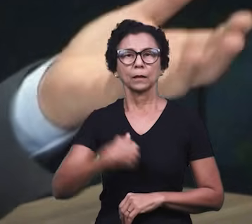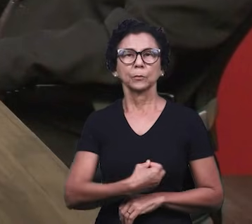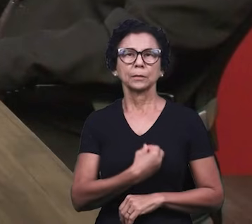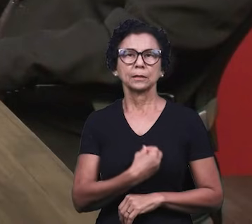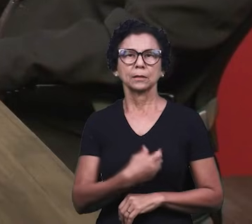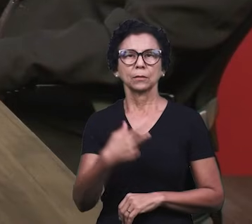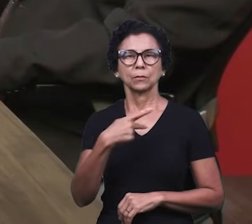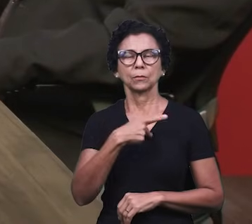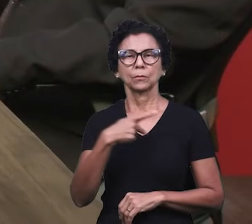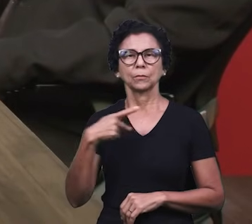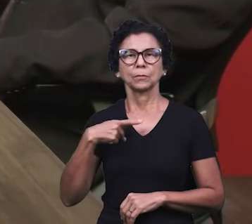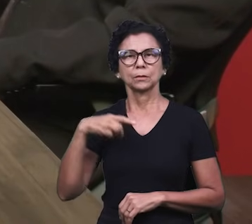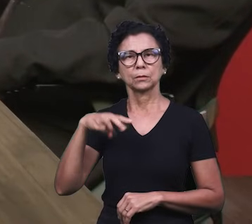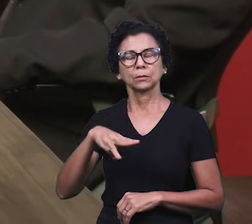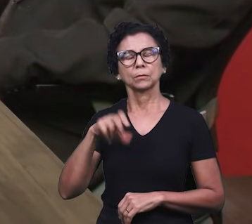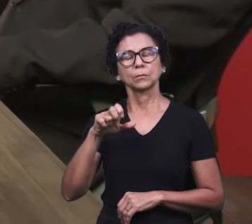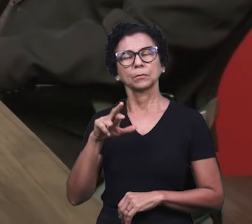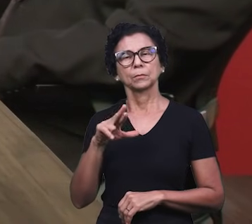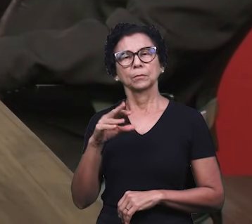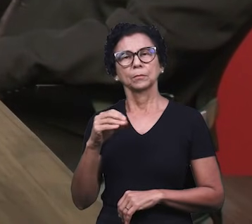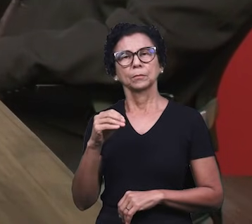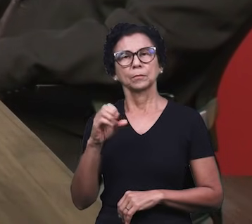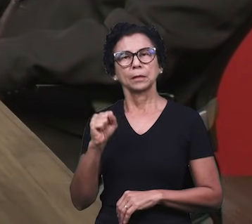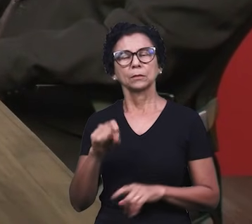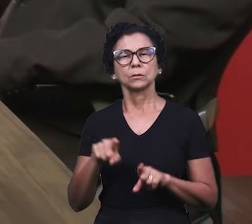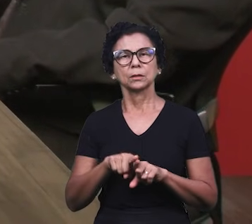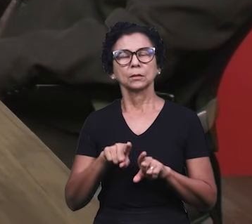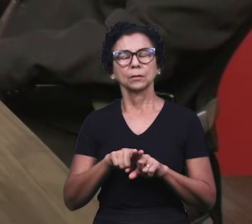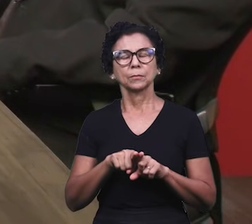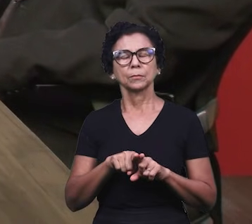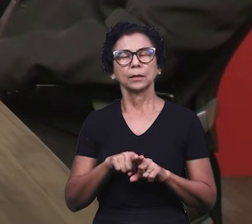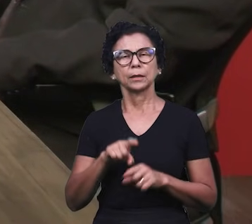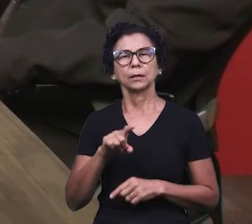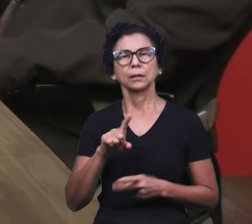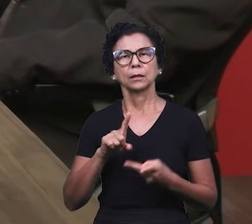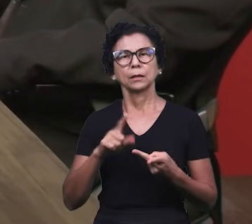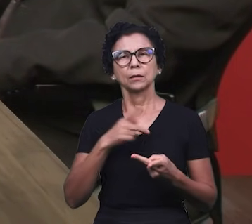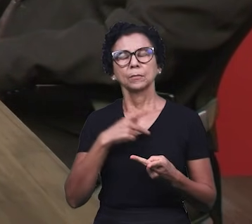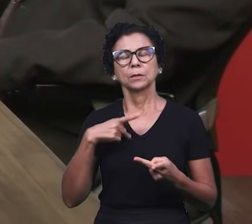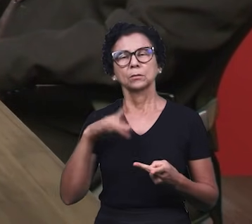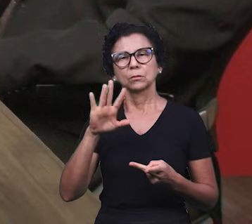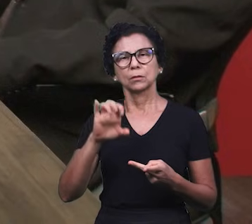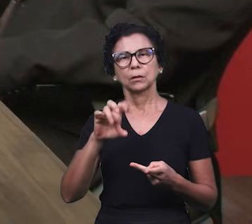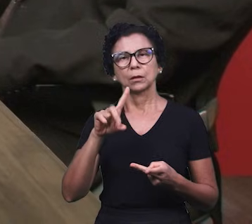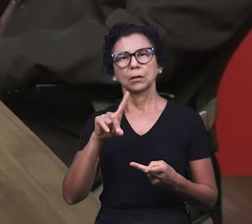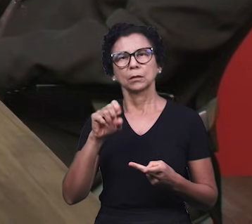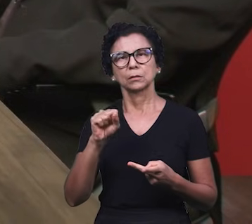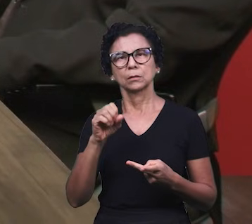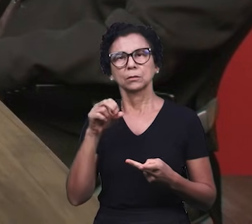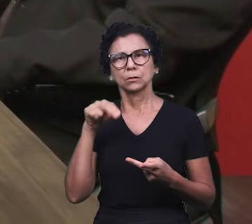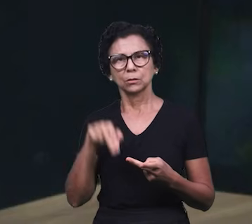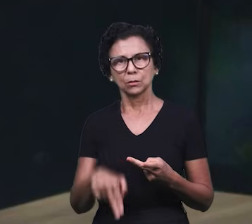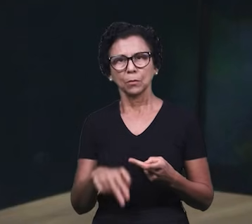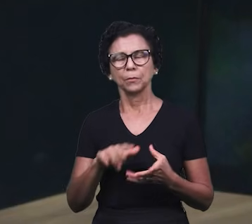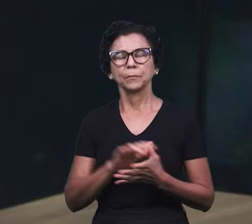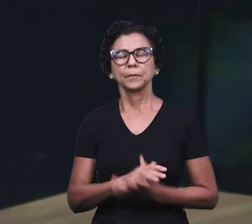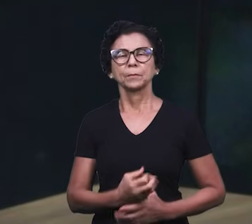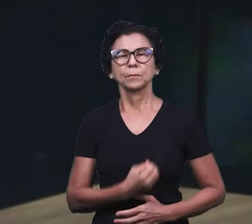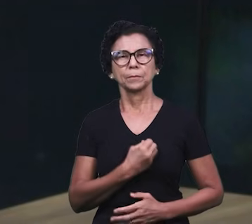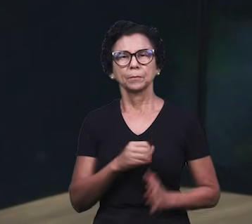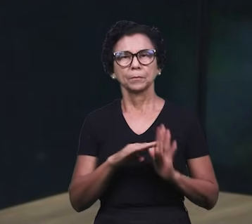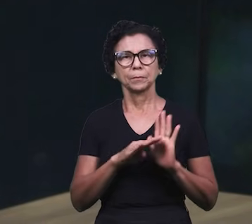pastor Marcos Saúde, pastor Edson Ian, estiveram conosco no programa anterior. E a